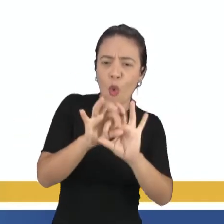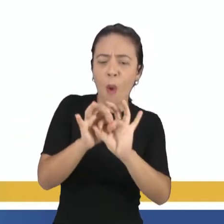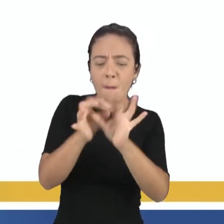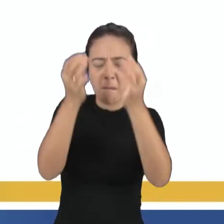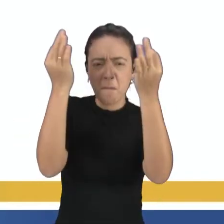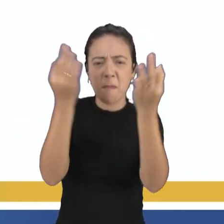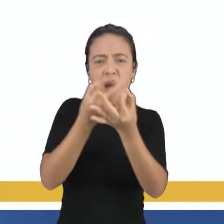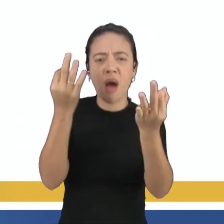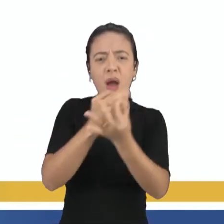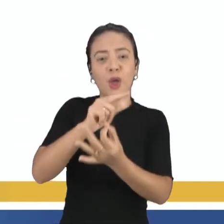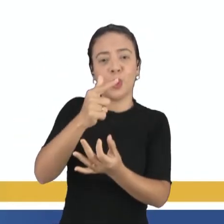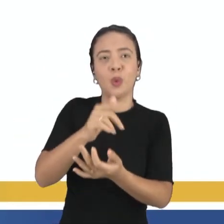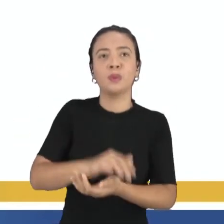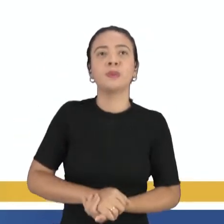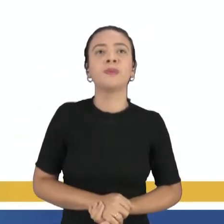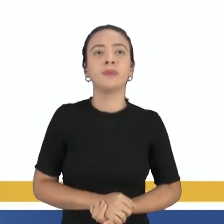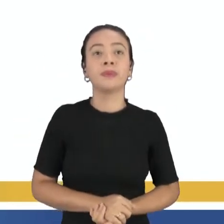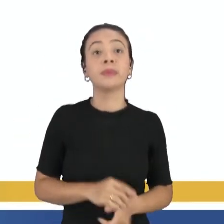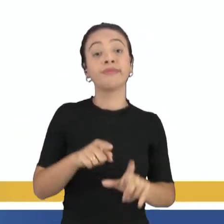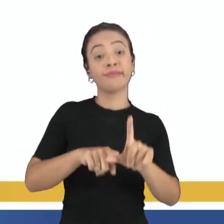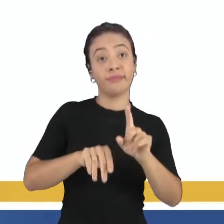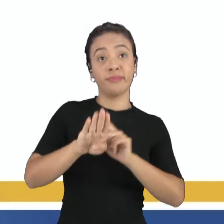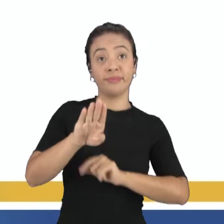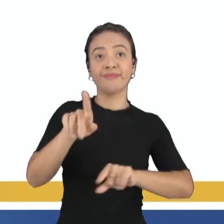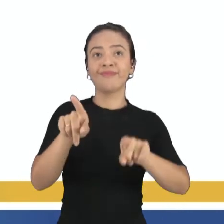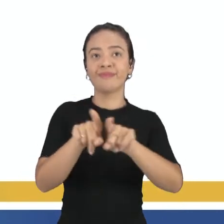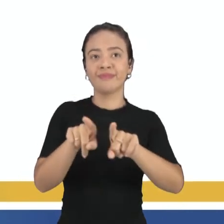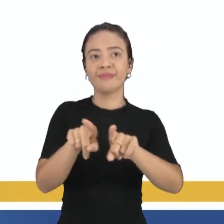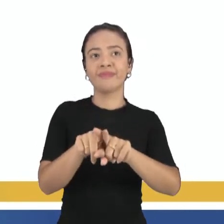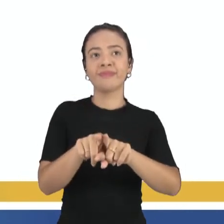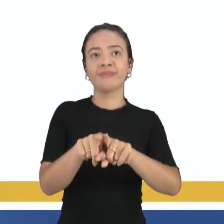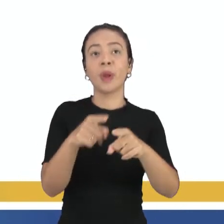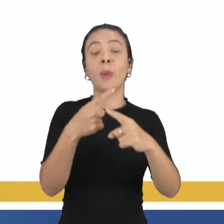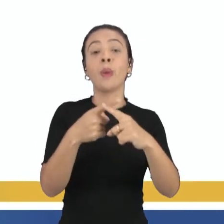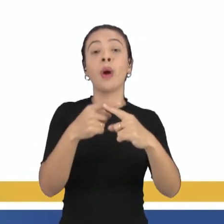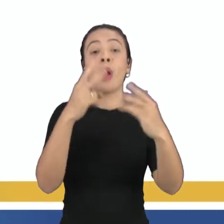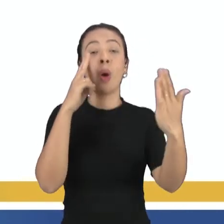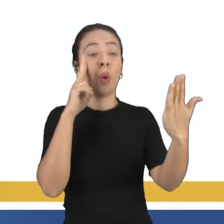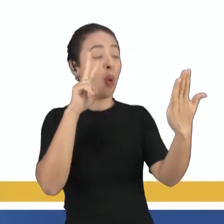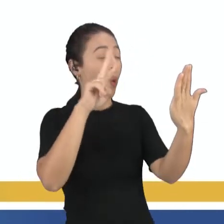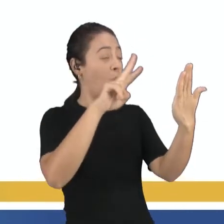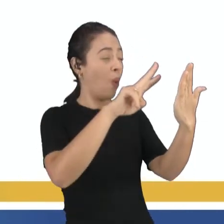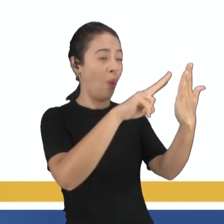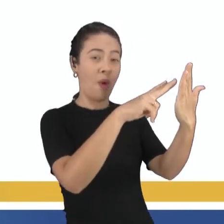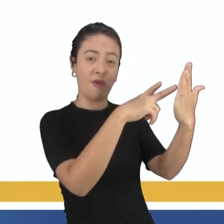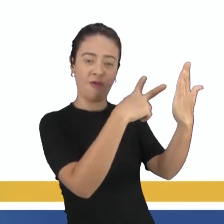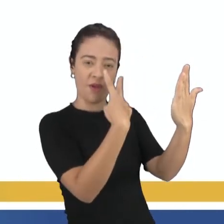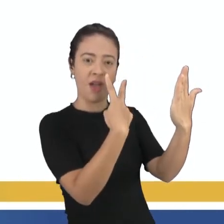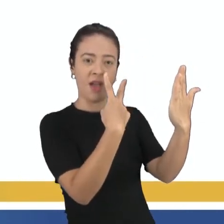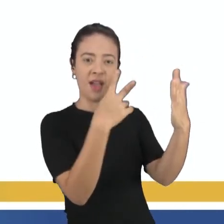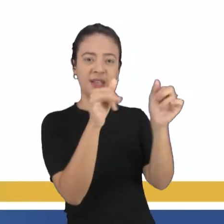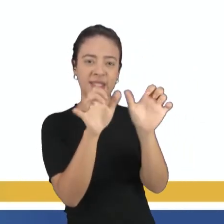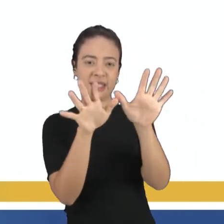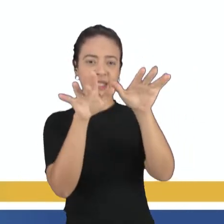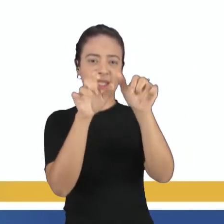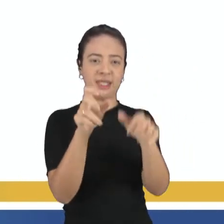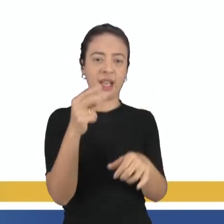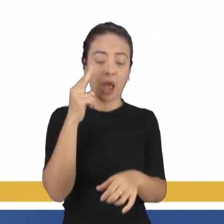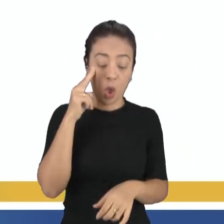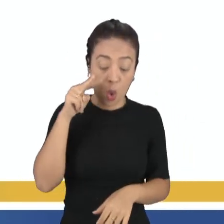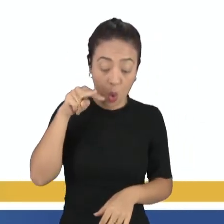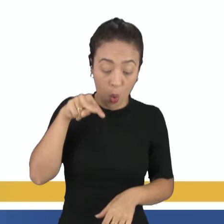ok? O item B também, então o reflexo dessa garça aí na